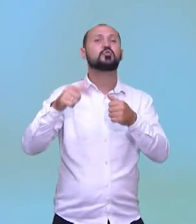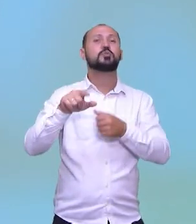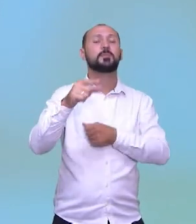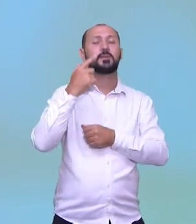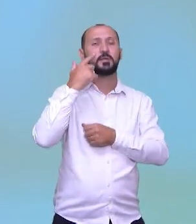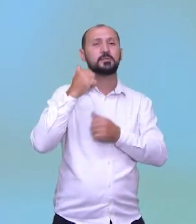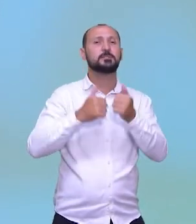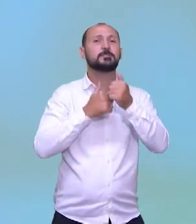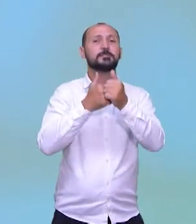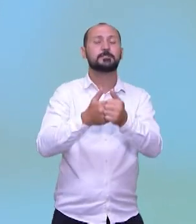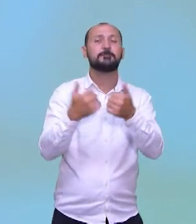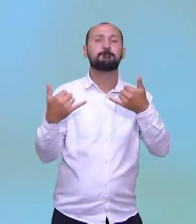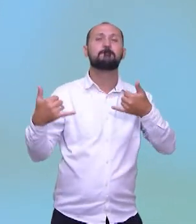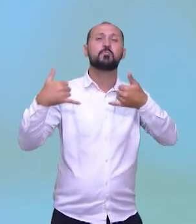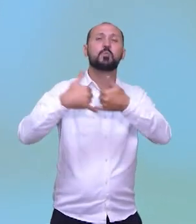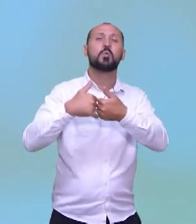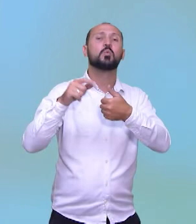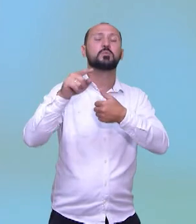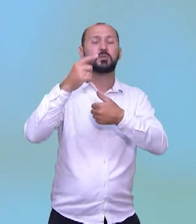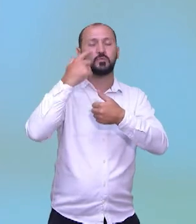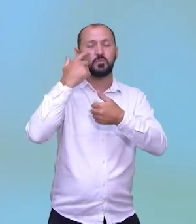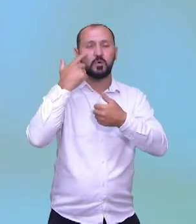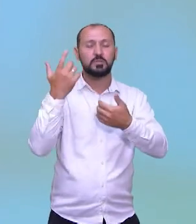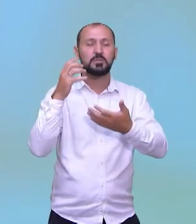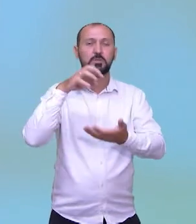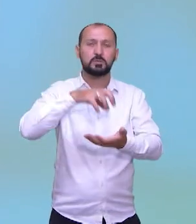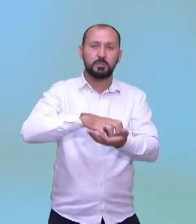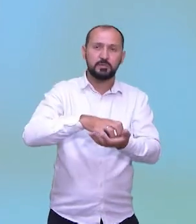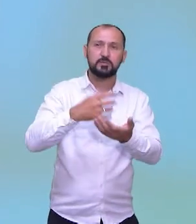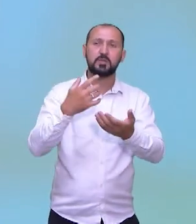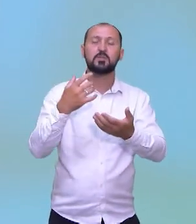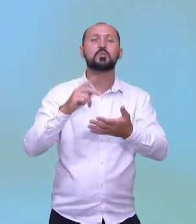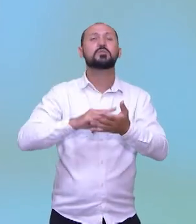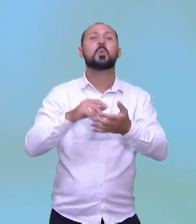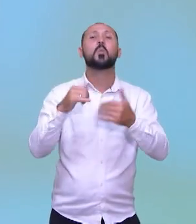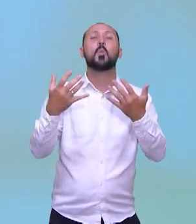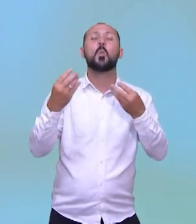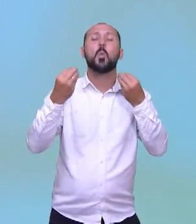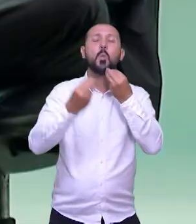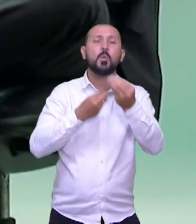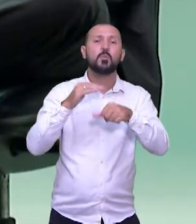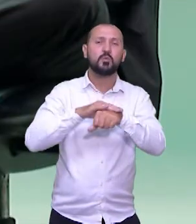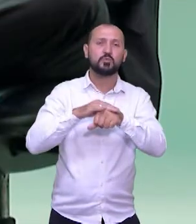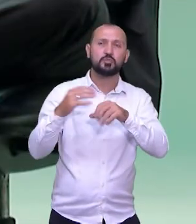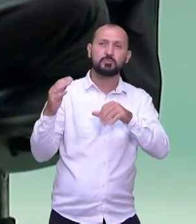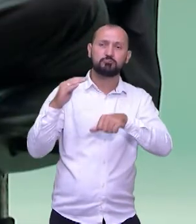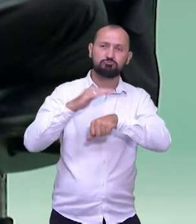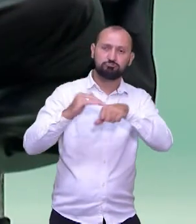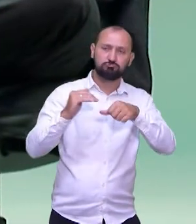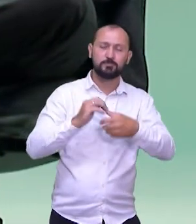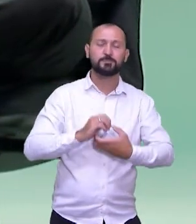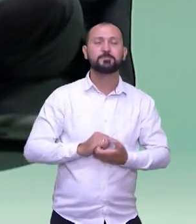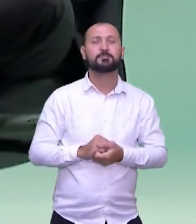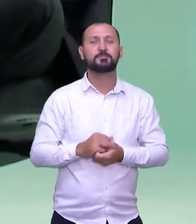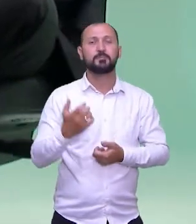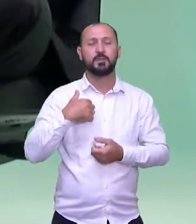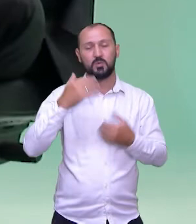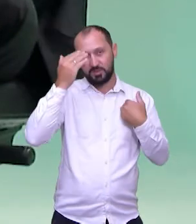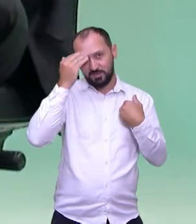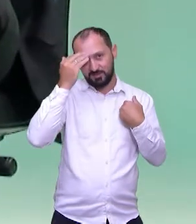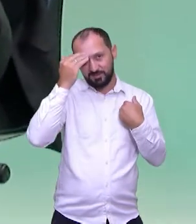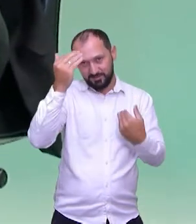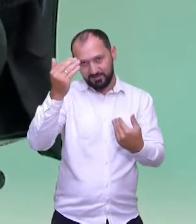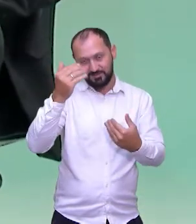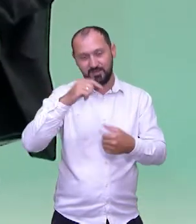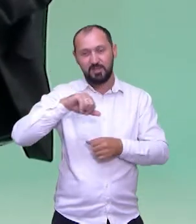de novo para quem quiser entrar em contato com o Observatório e com o sindicato, quais são os canais de comunicação? Os canais de comunicação, eu